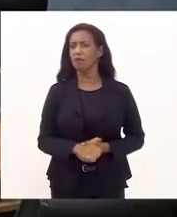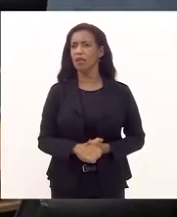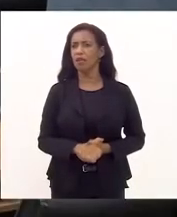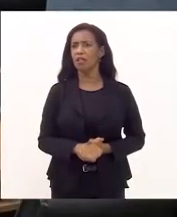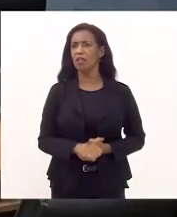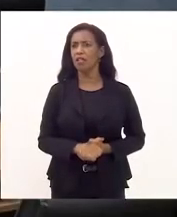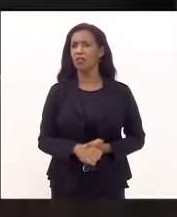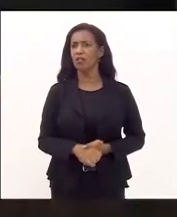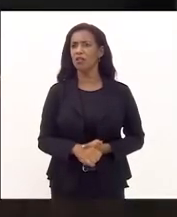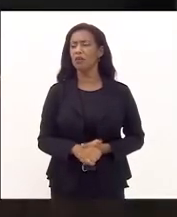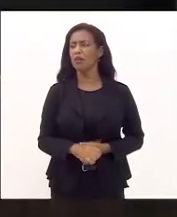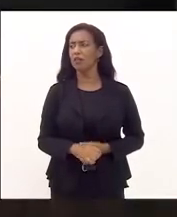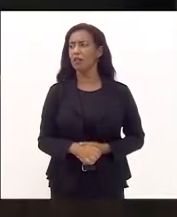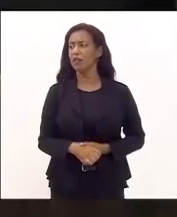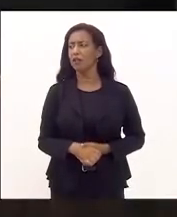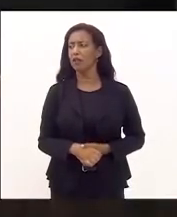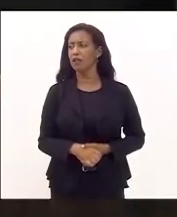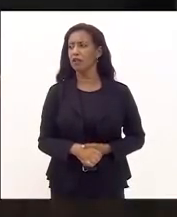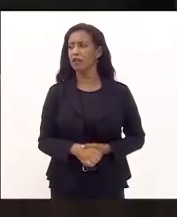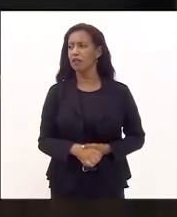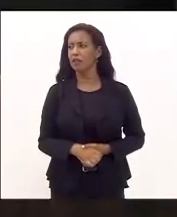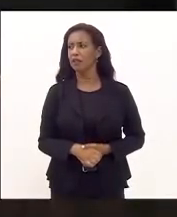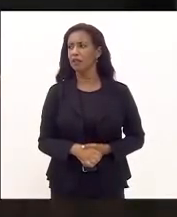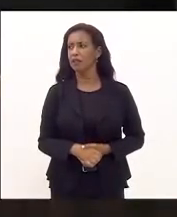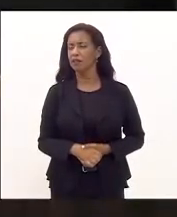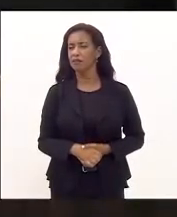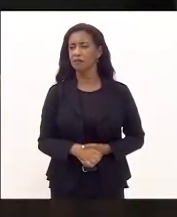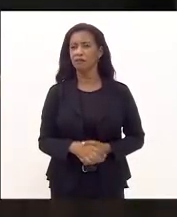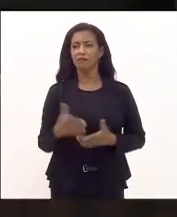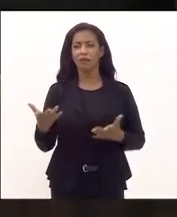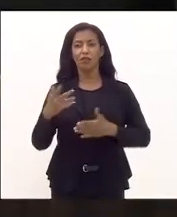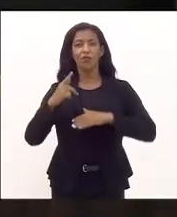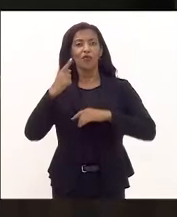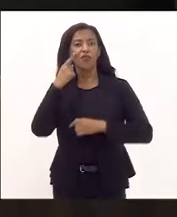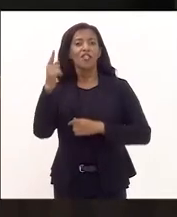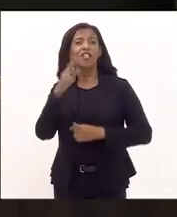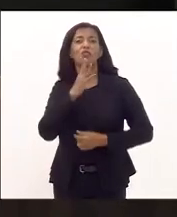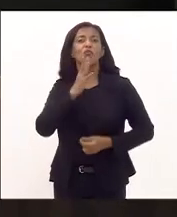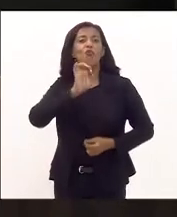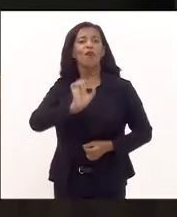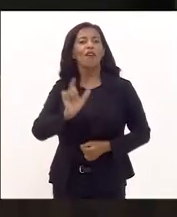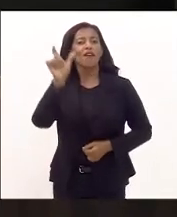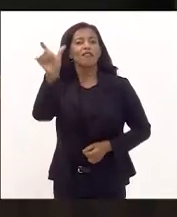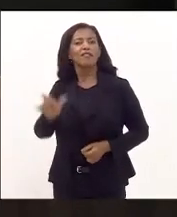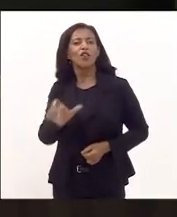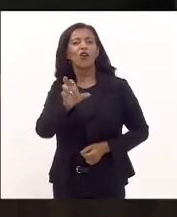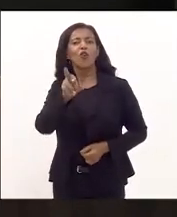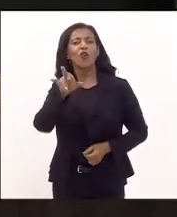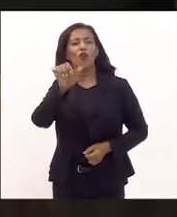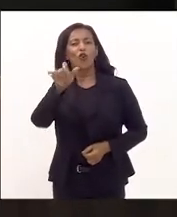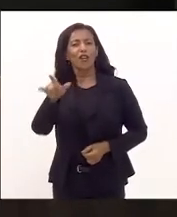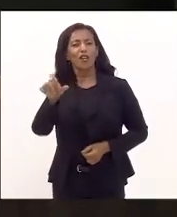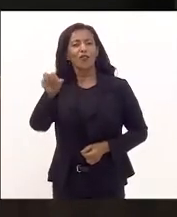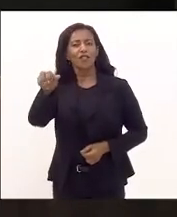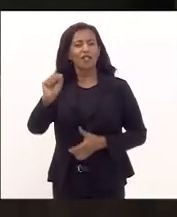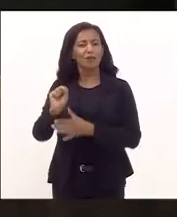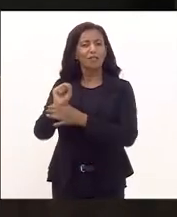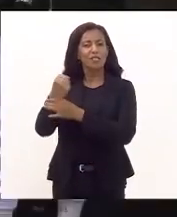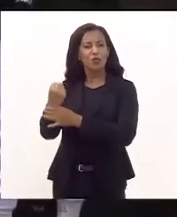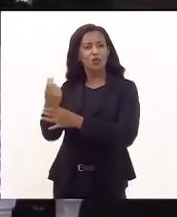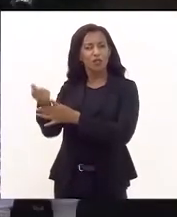Vamos organizar um baile funk, um baile de charme, Mônica levar quem não conhece, Coronel Salema promove a